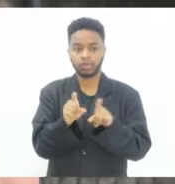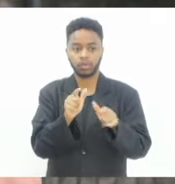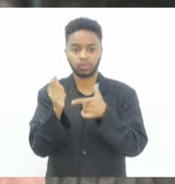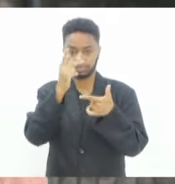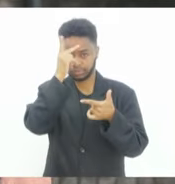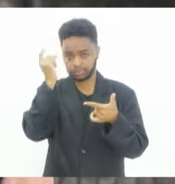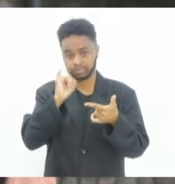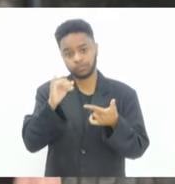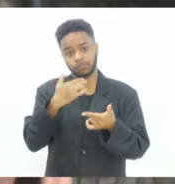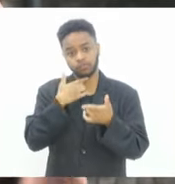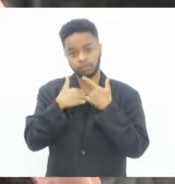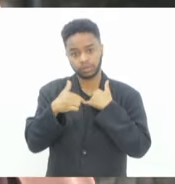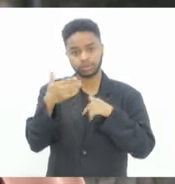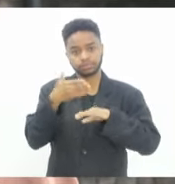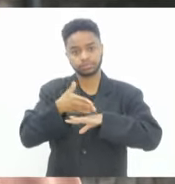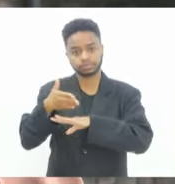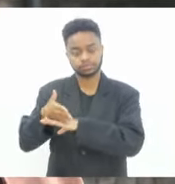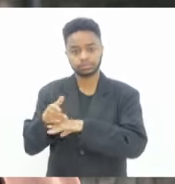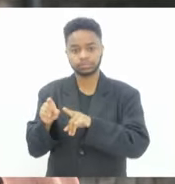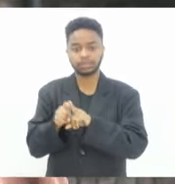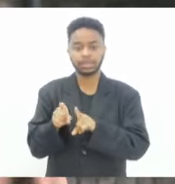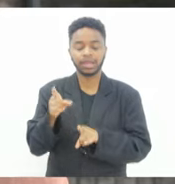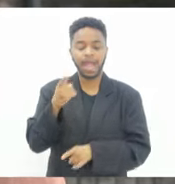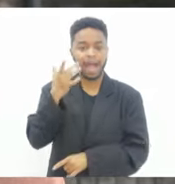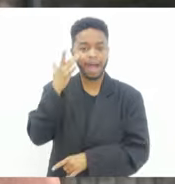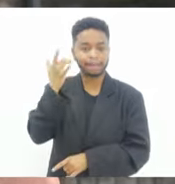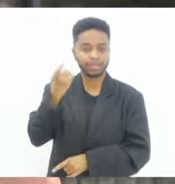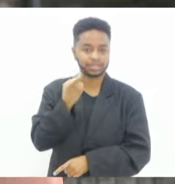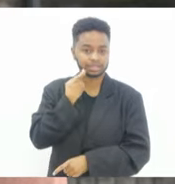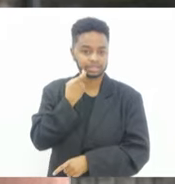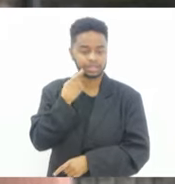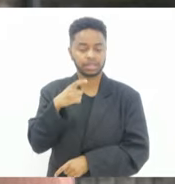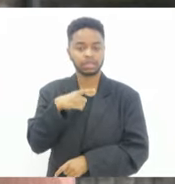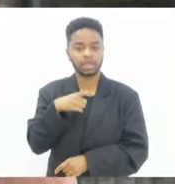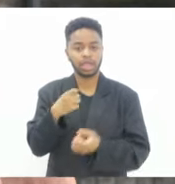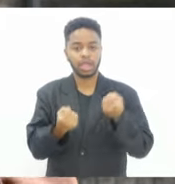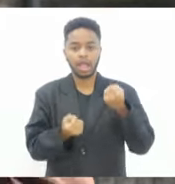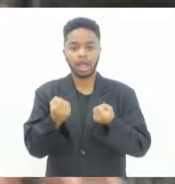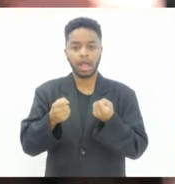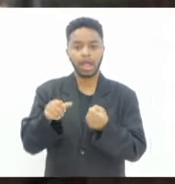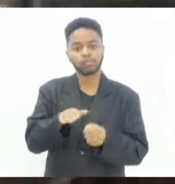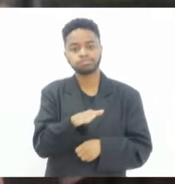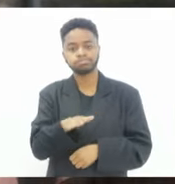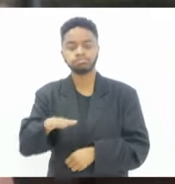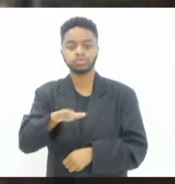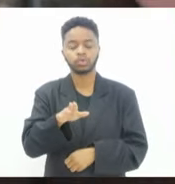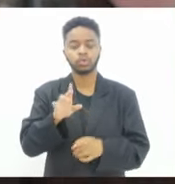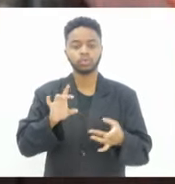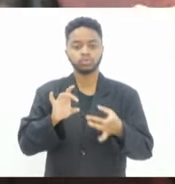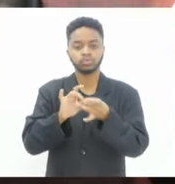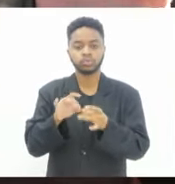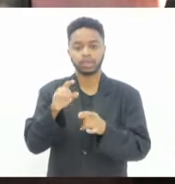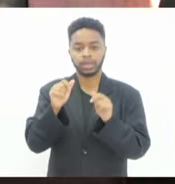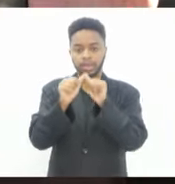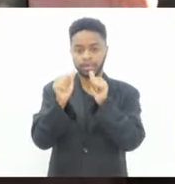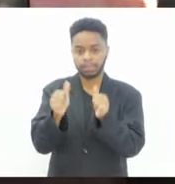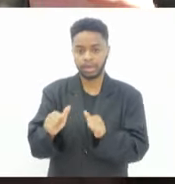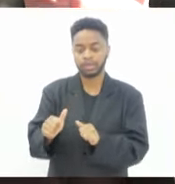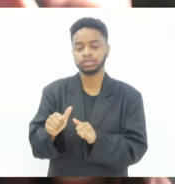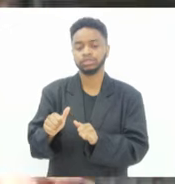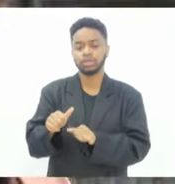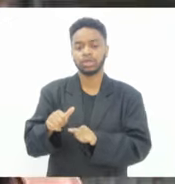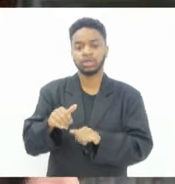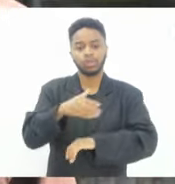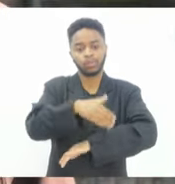que desejarem participar. Sexta-feira, amanhã, teremos a carreata com a imagem de Santo Antônio percorrendo as ruas do centro da